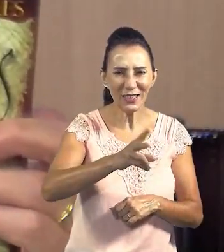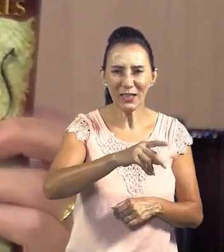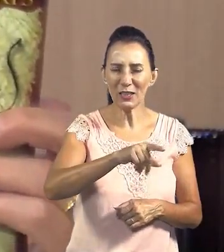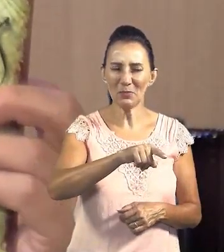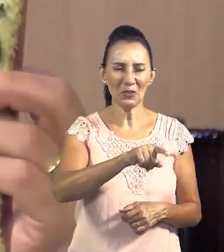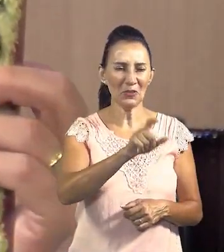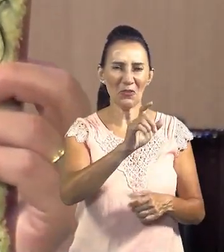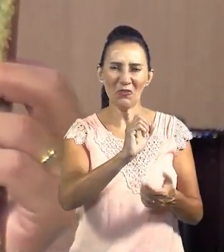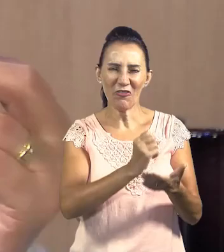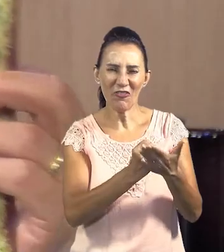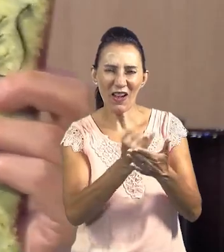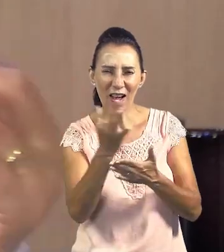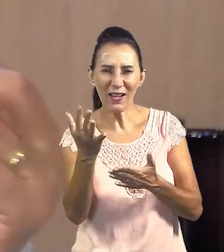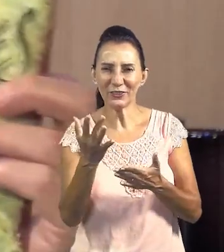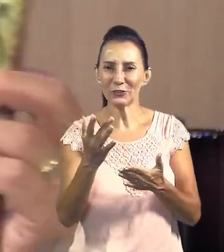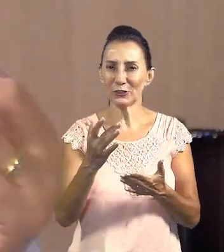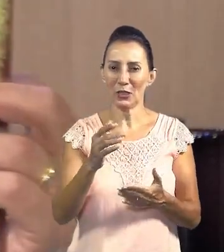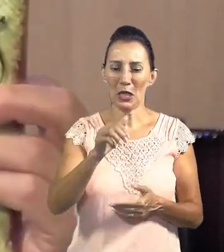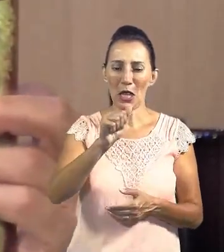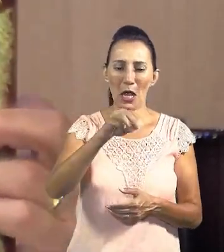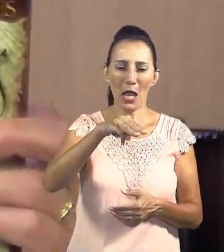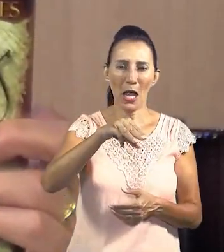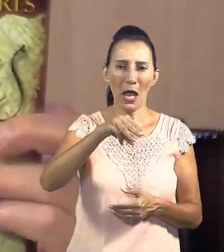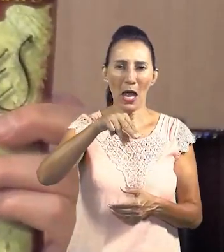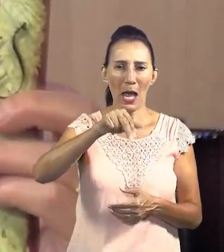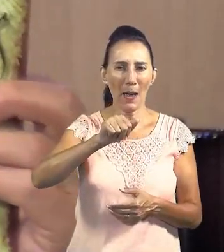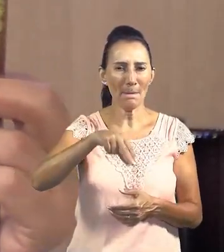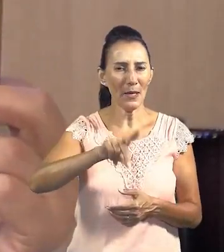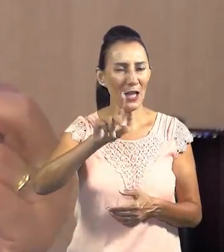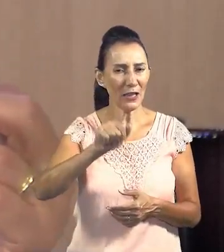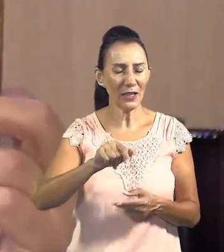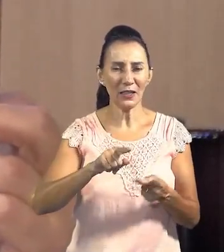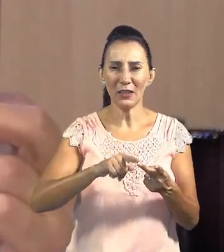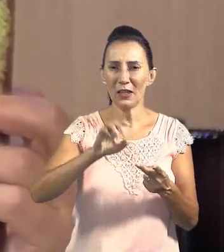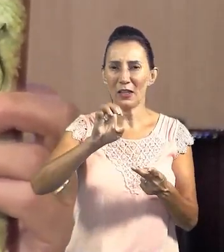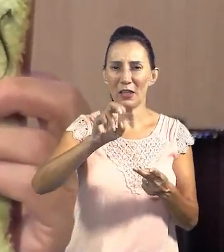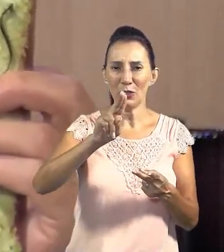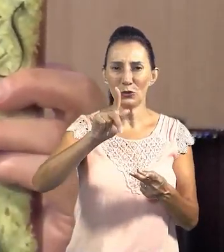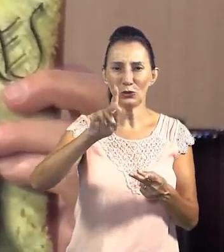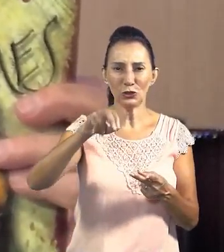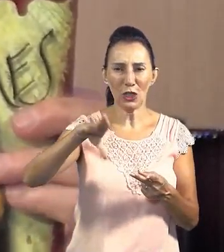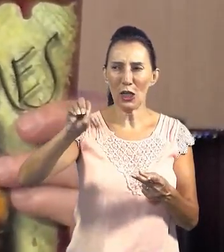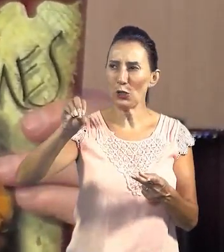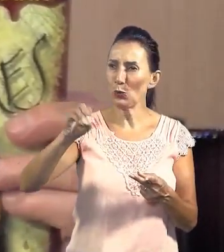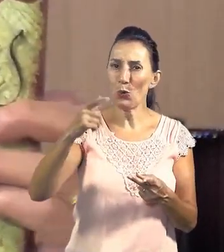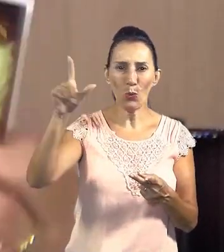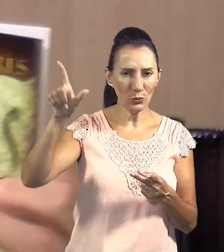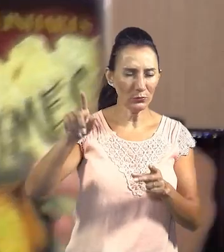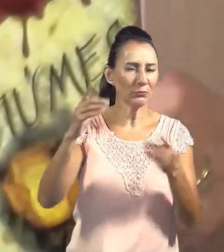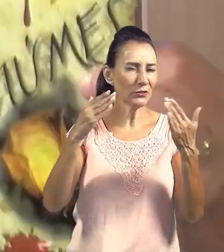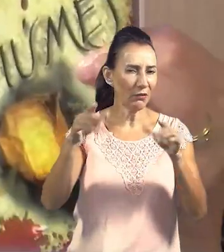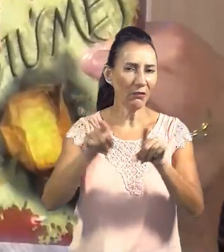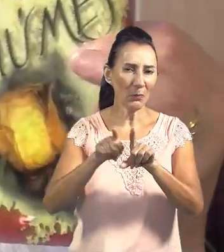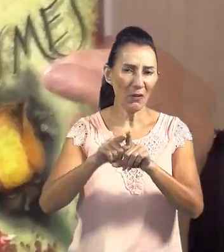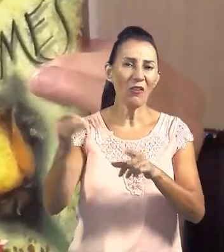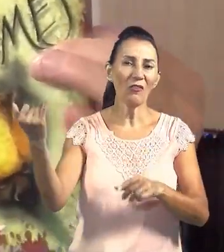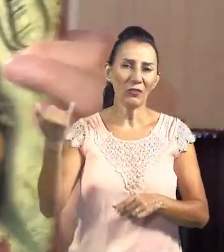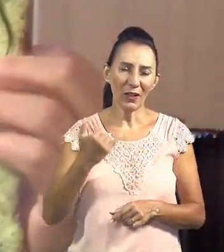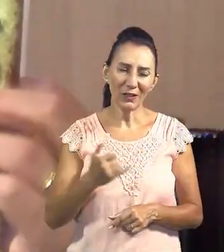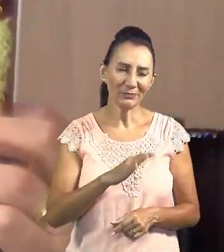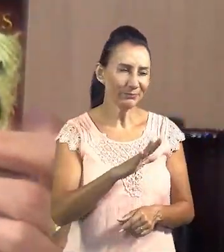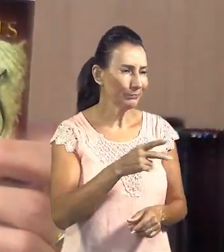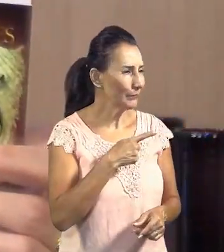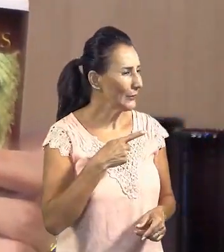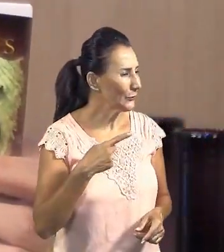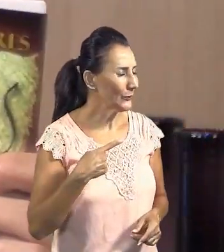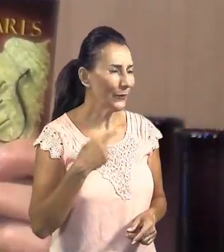com vários deles aqui, Amanda, Eugênio, tantos psicólogos que fazem parte da clínica também, eles falam: pastor,